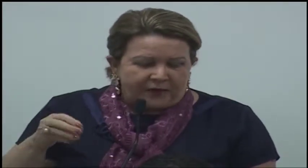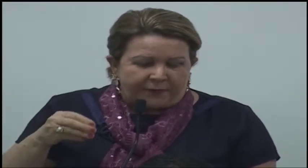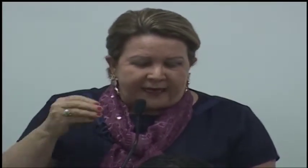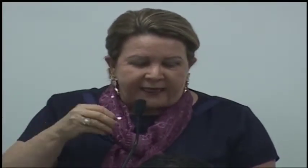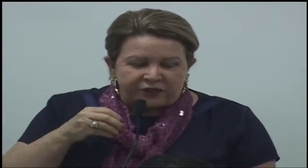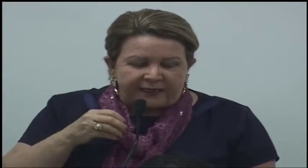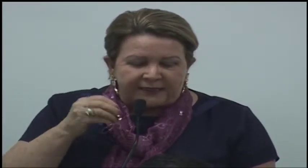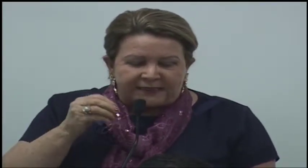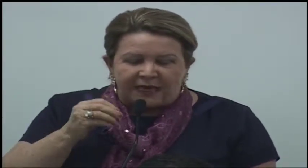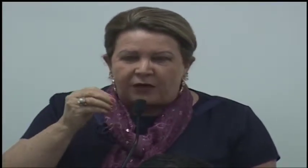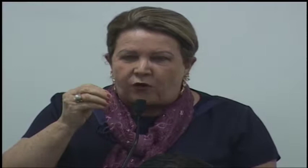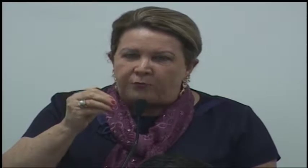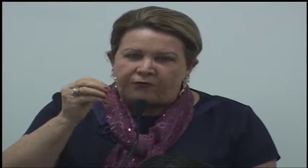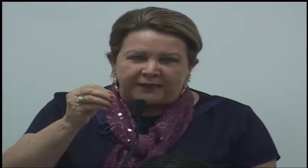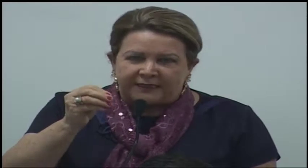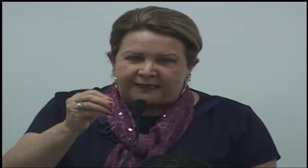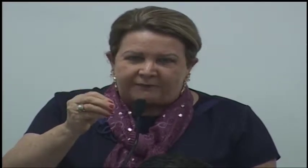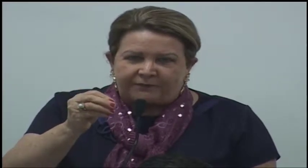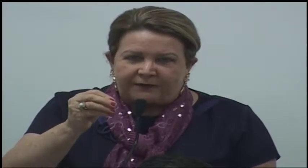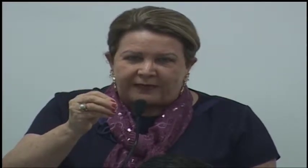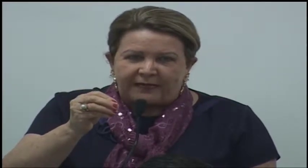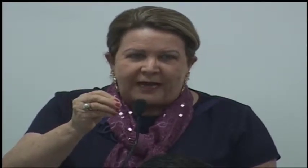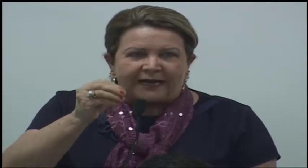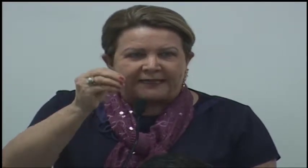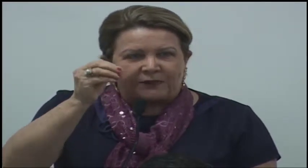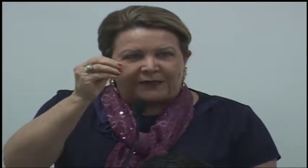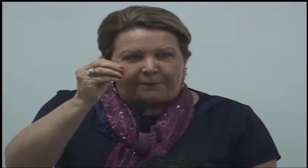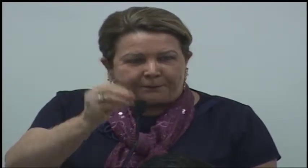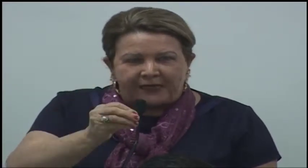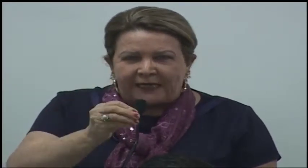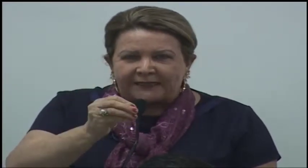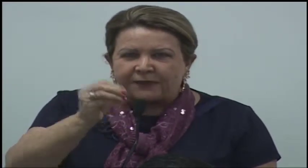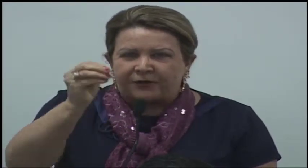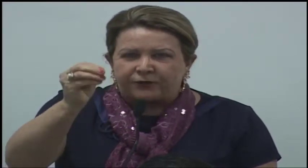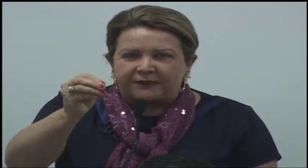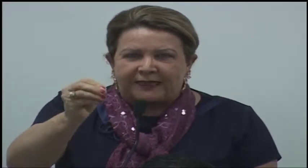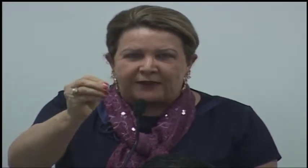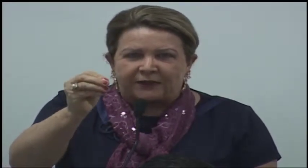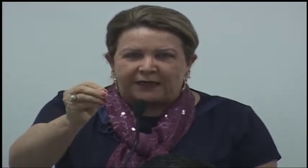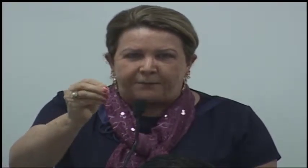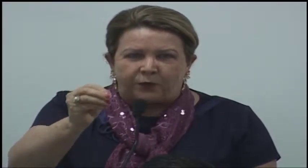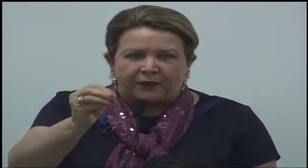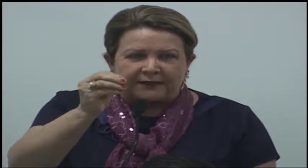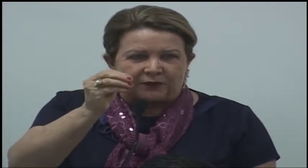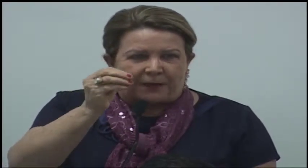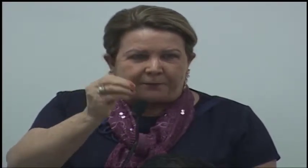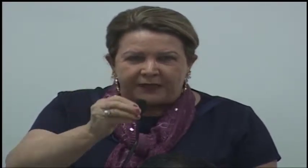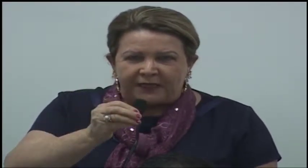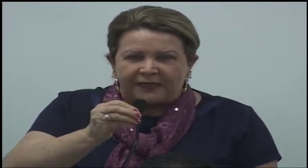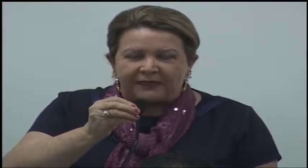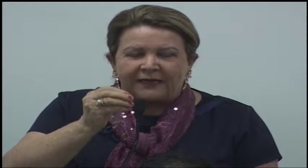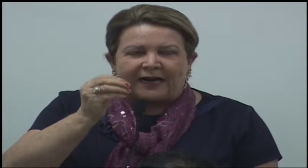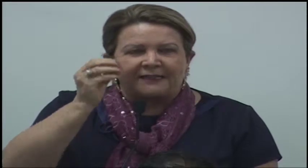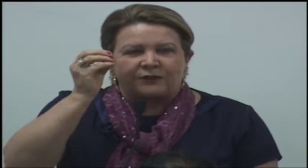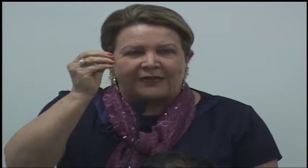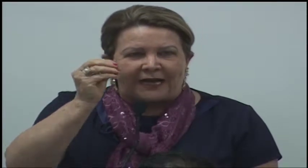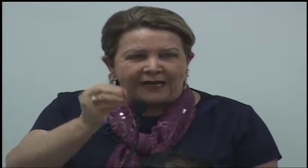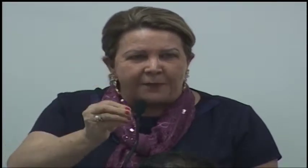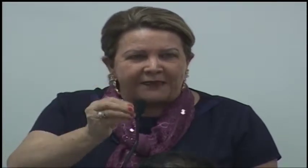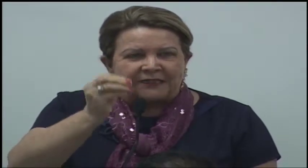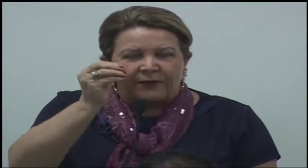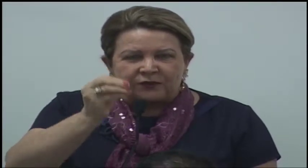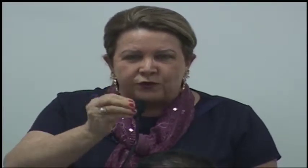geral, para que a gente saiba como fazer. Né? A questão da pilha também foi citada aqui há pouco, a questão da pilha, a questão